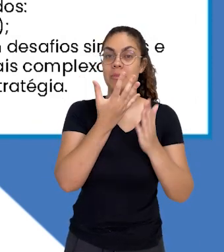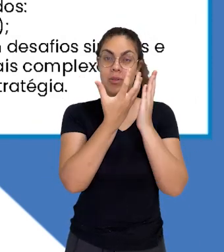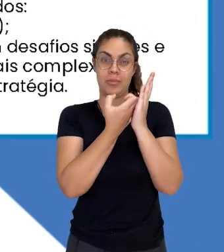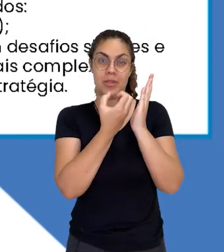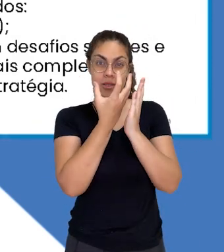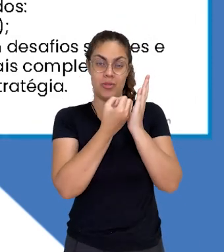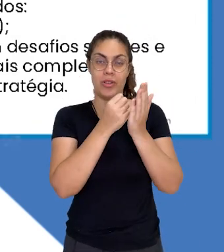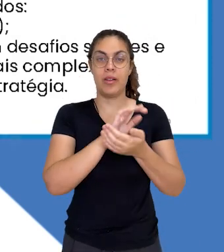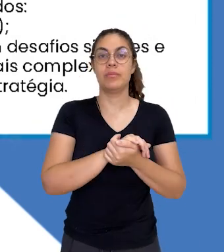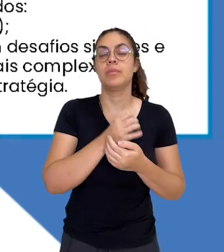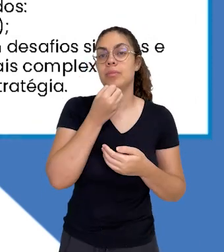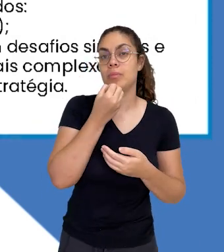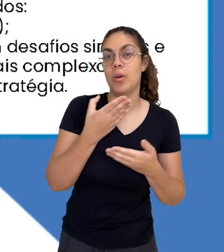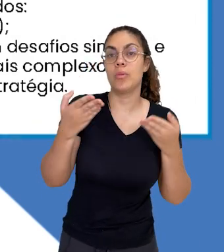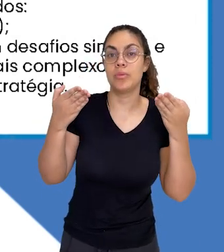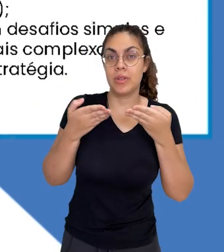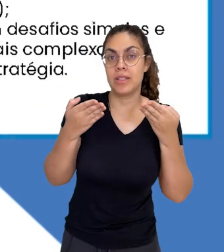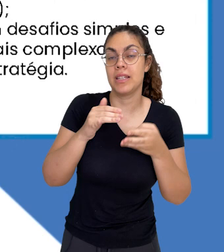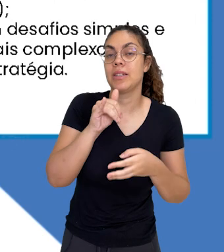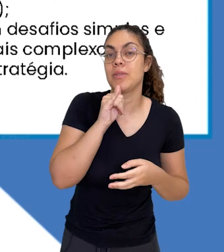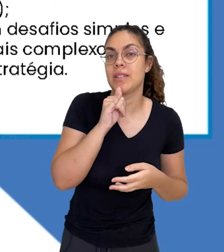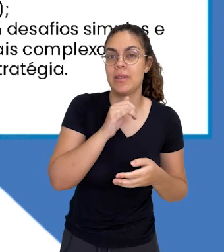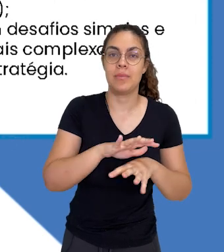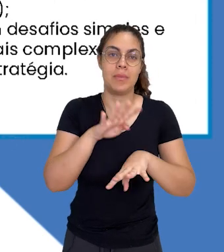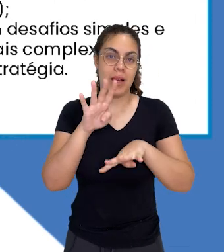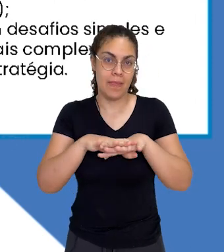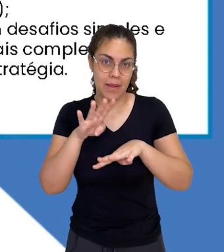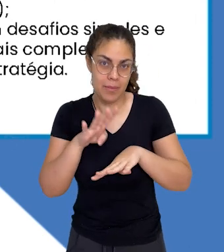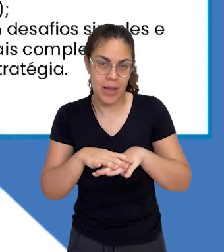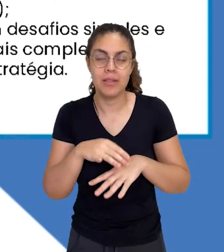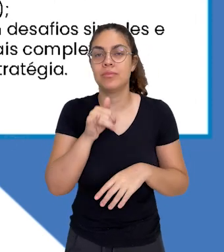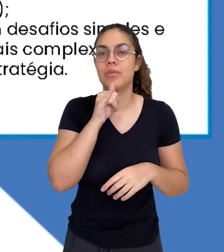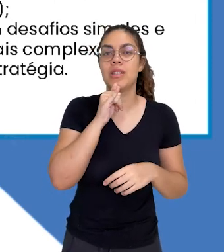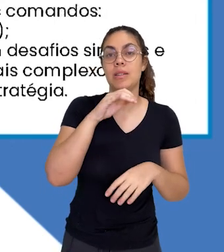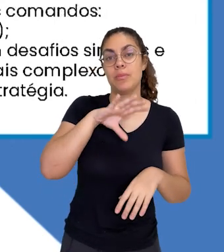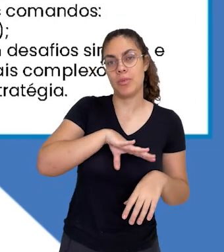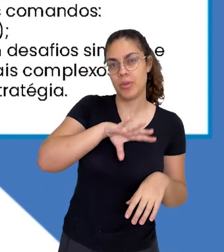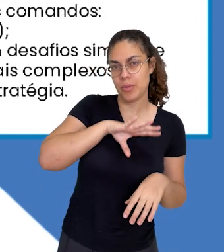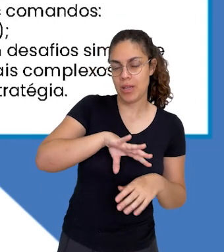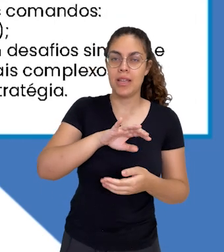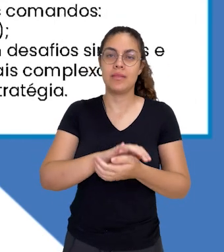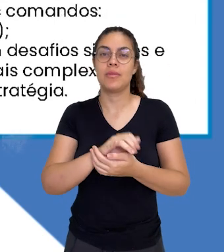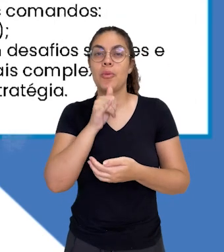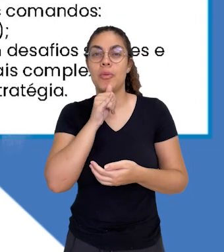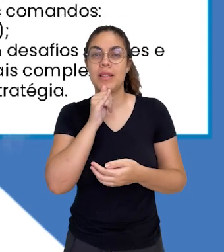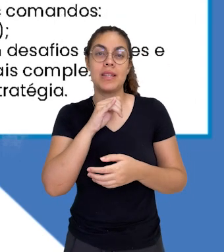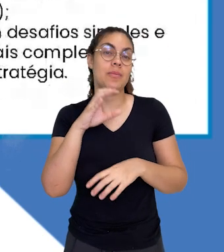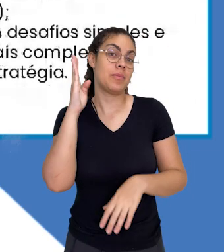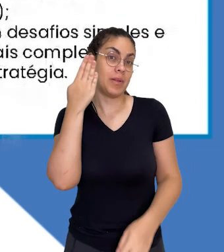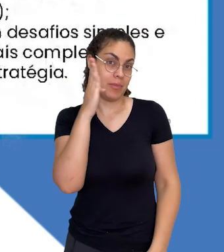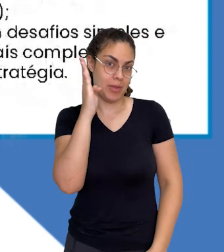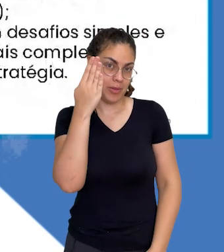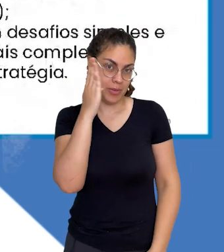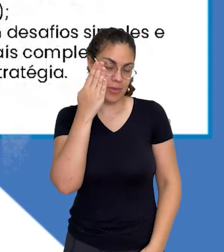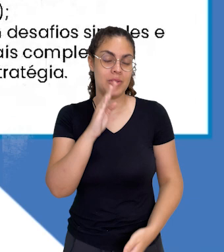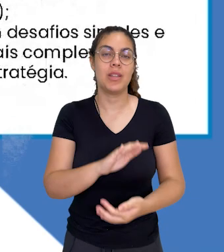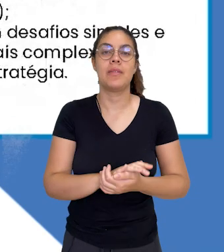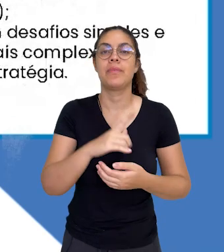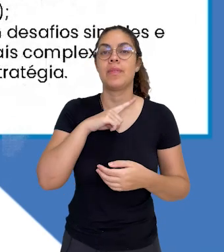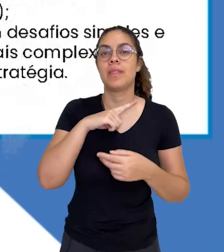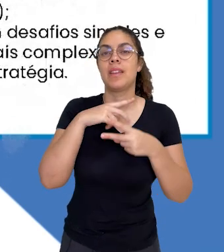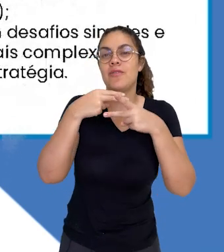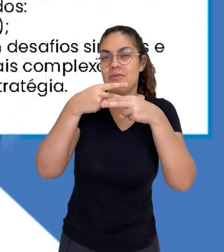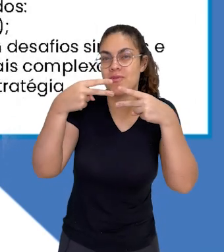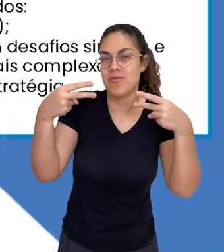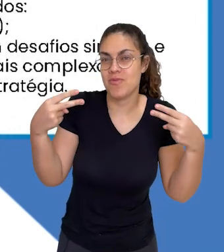terá ao baixar esse material bom eu trouxe aqui um exemplo para matemática um exemplo com a língua portuguesa um exemplo para ciências e